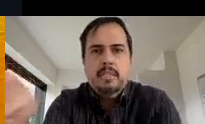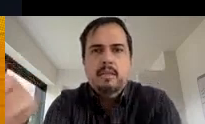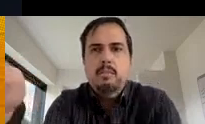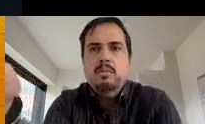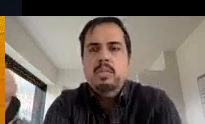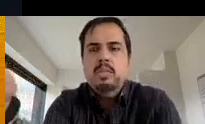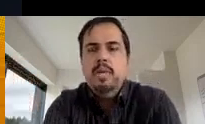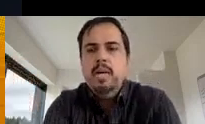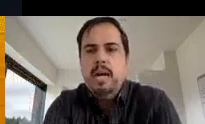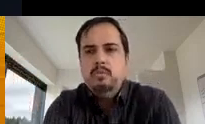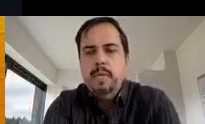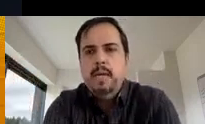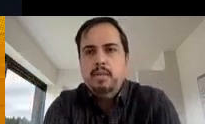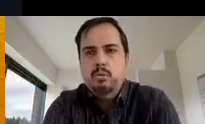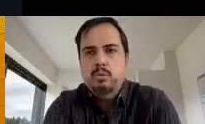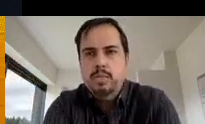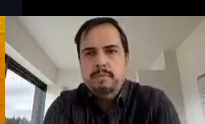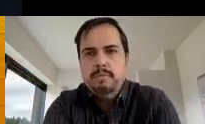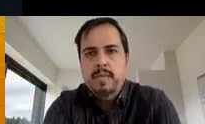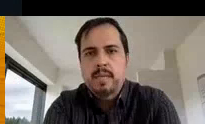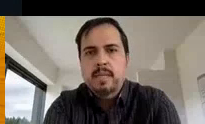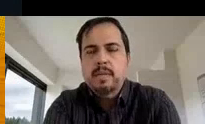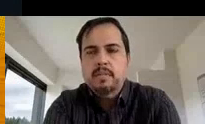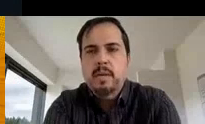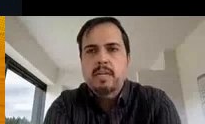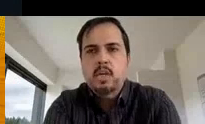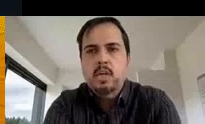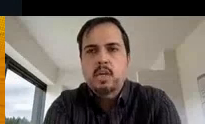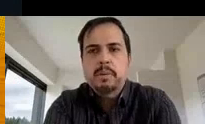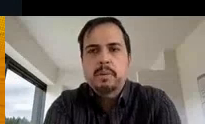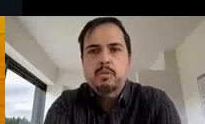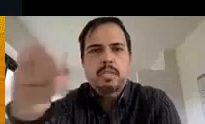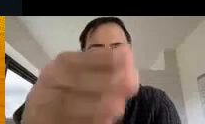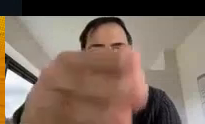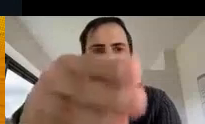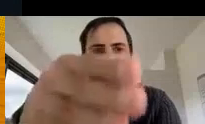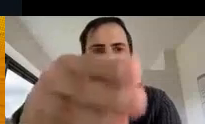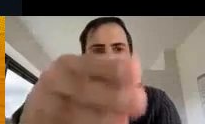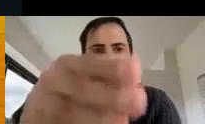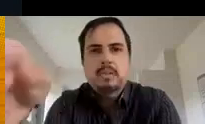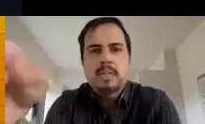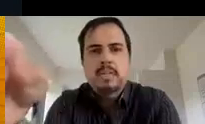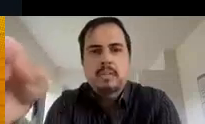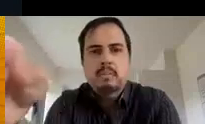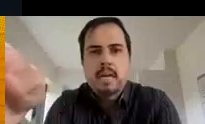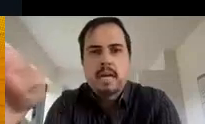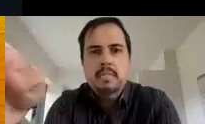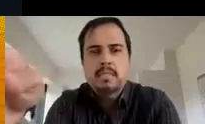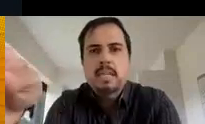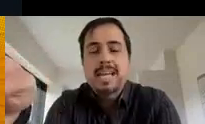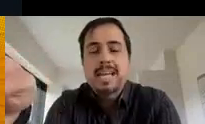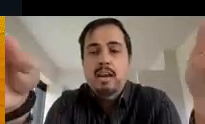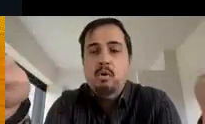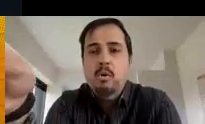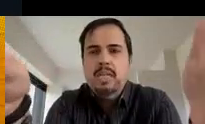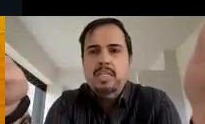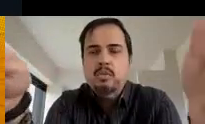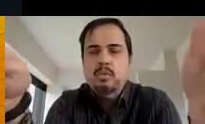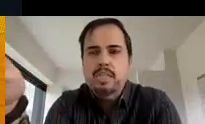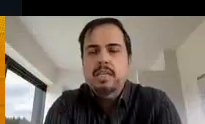conhecimentos mais habilidades multiplicados pela atitude. Da mesma maneira que uma pessoa sem tantos conhecimentos e sem